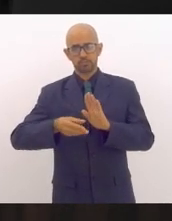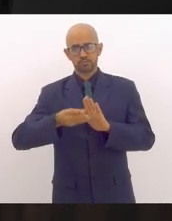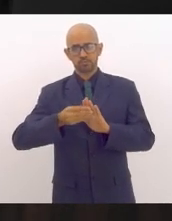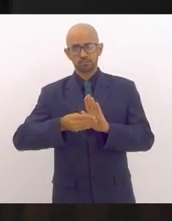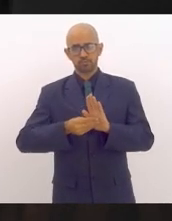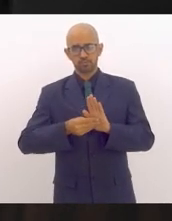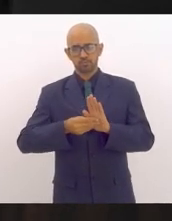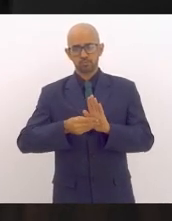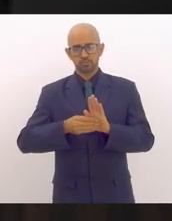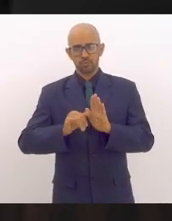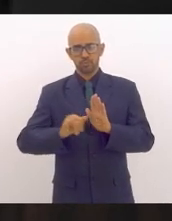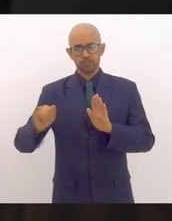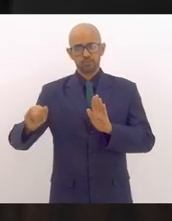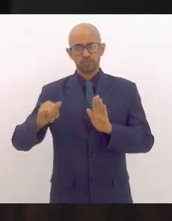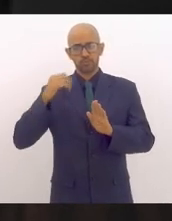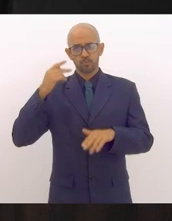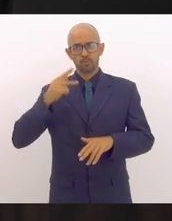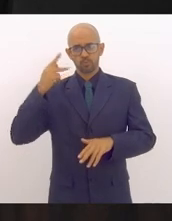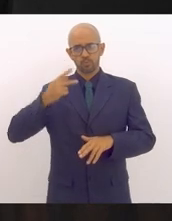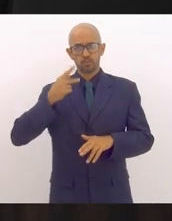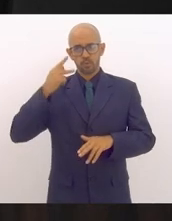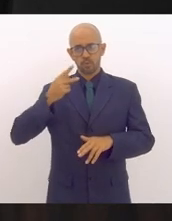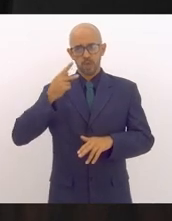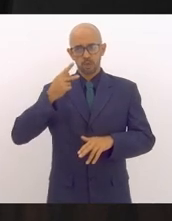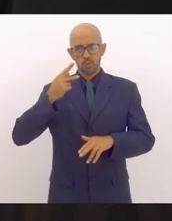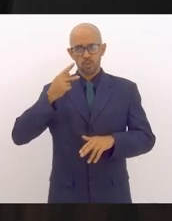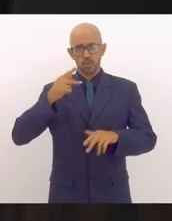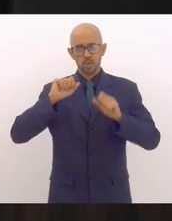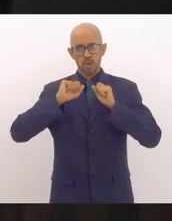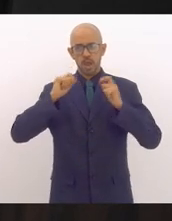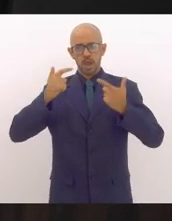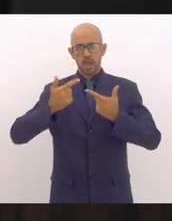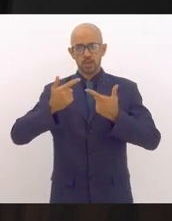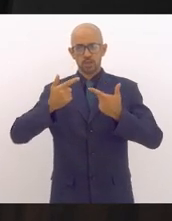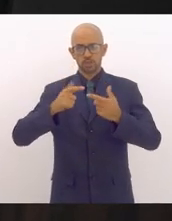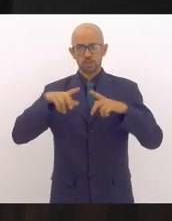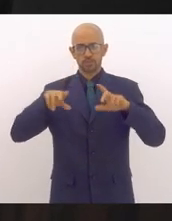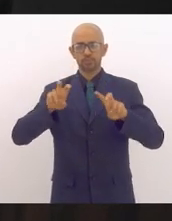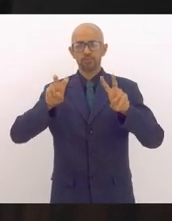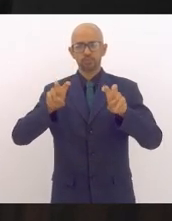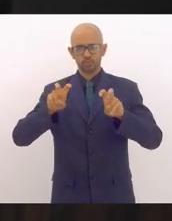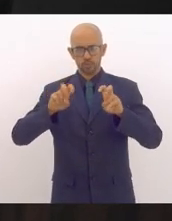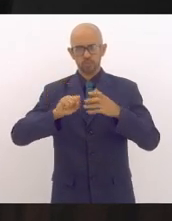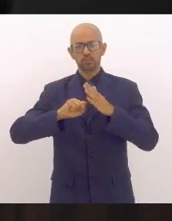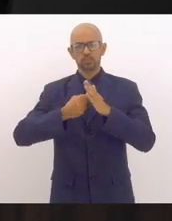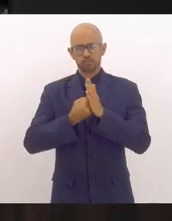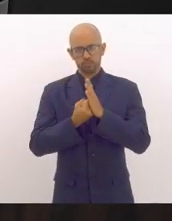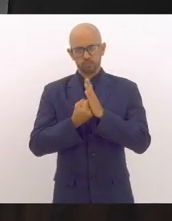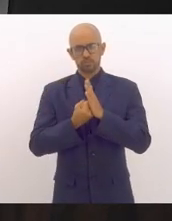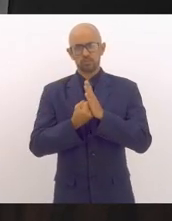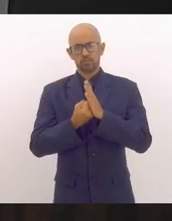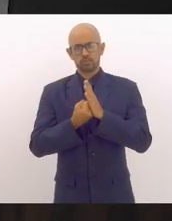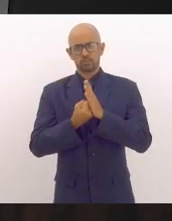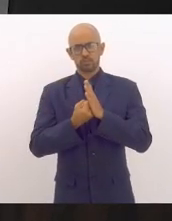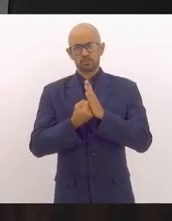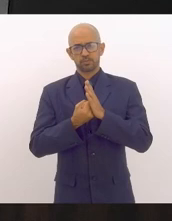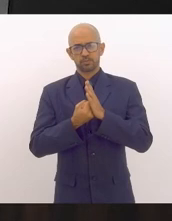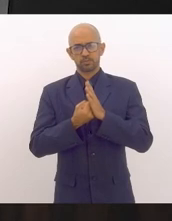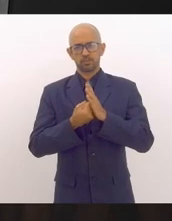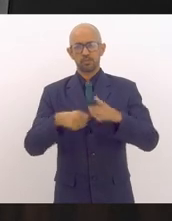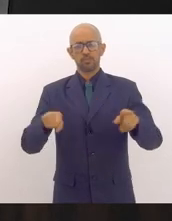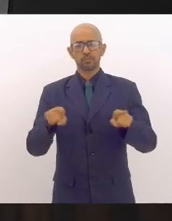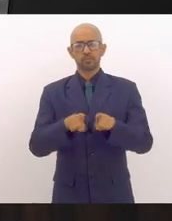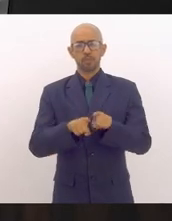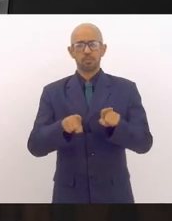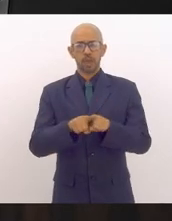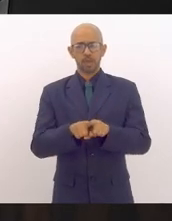notificar ao procurador da Assembleia em relação aos vetos. E nós